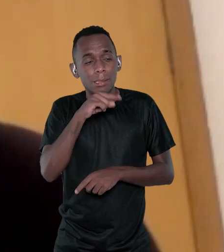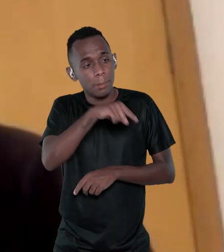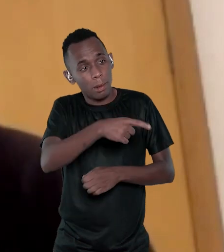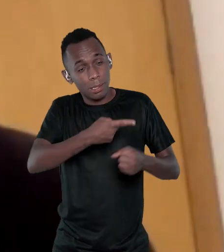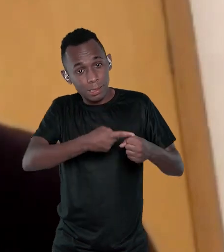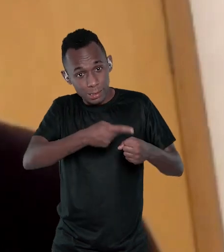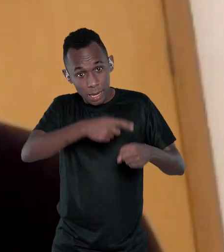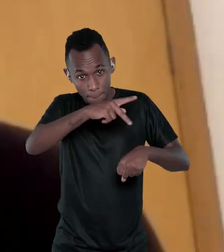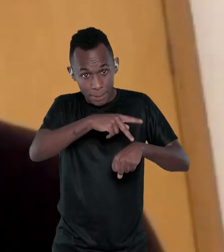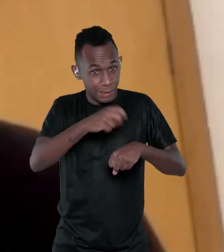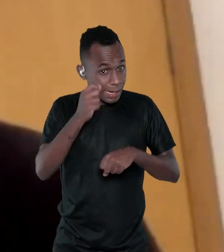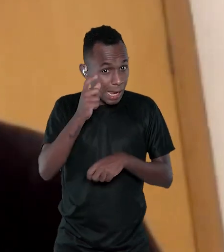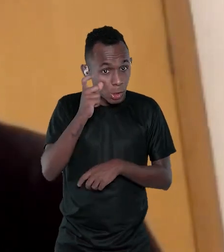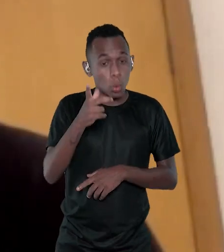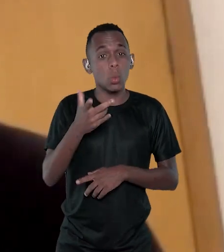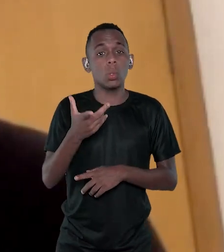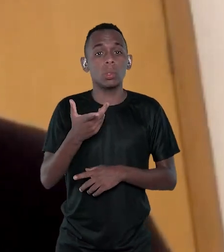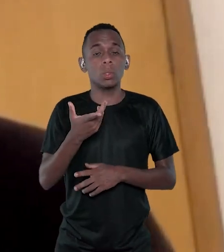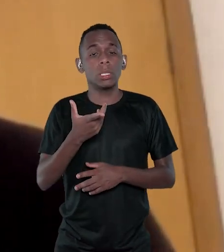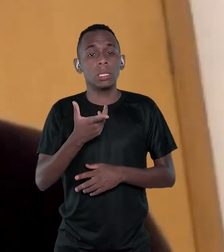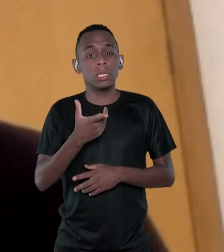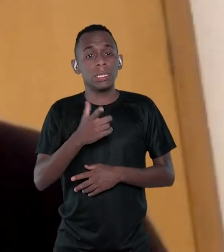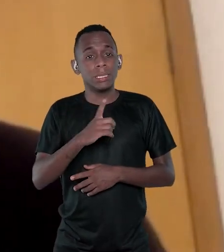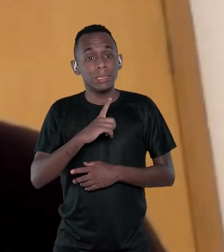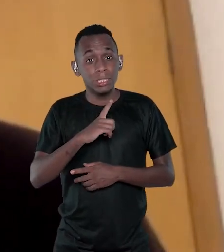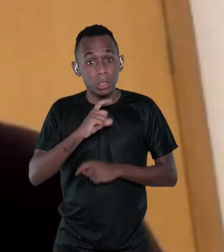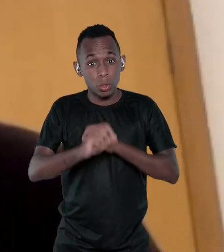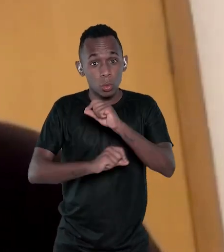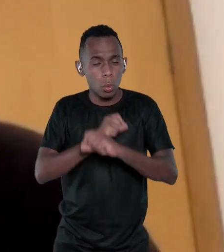assim, Pedra Azul, na minha cidade, era muito